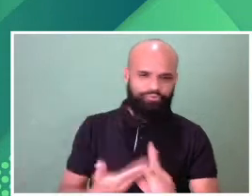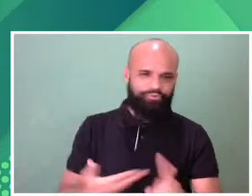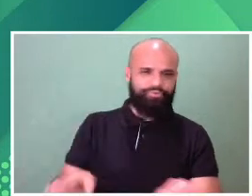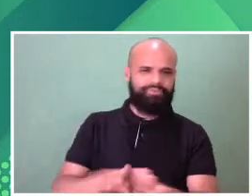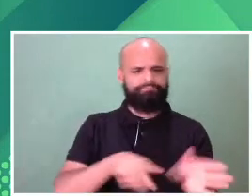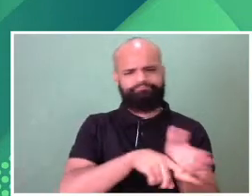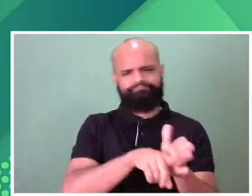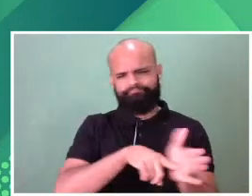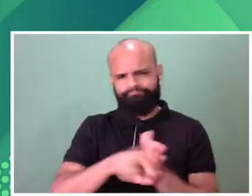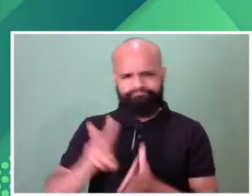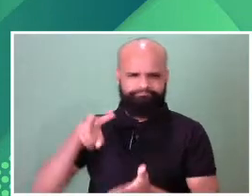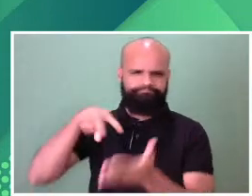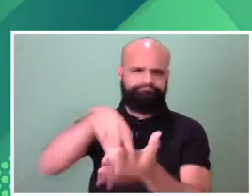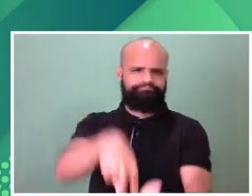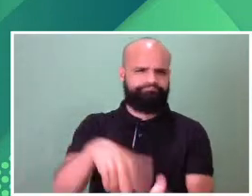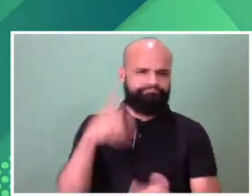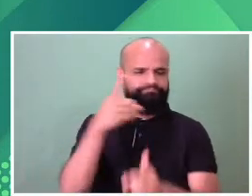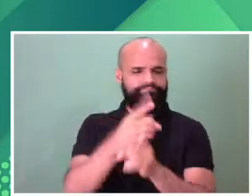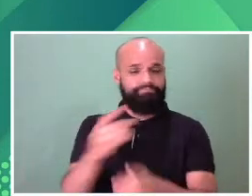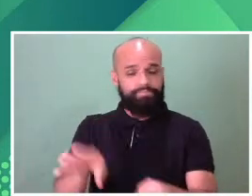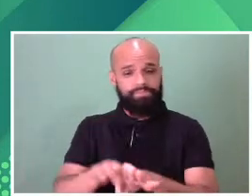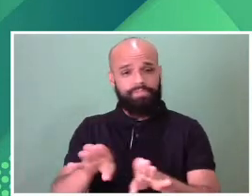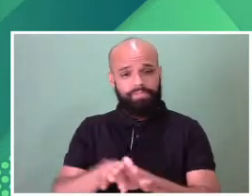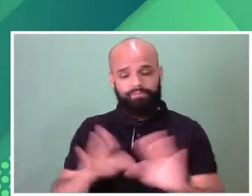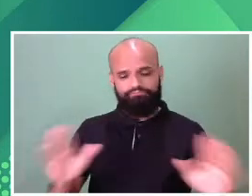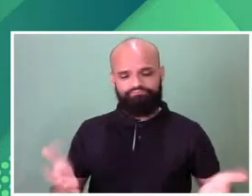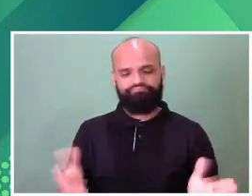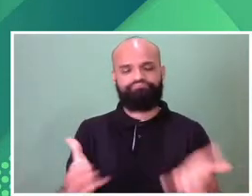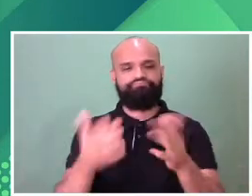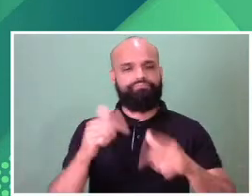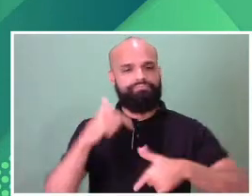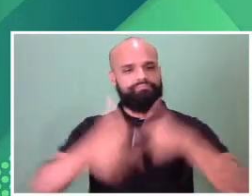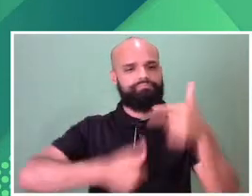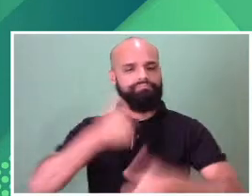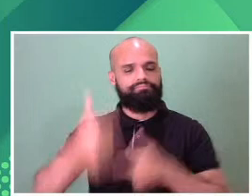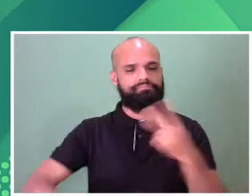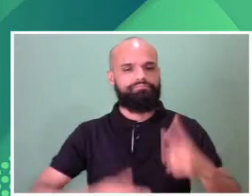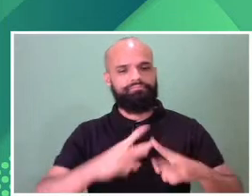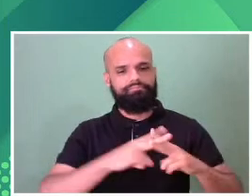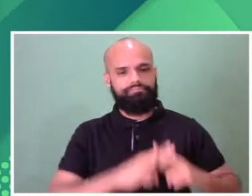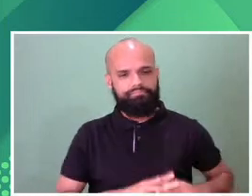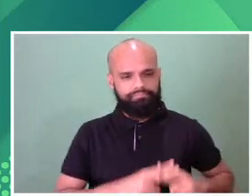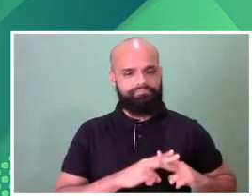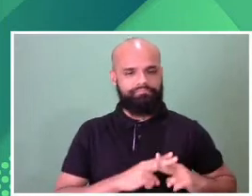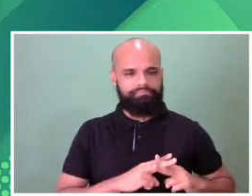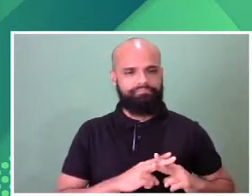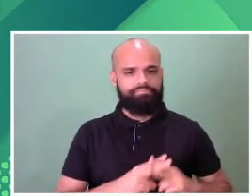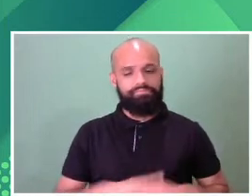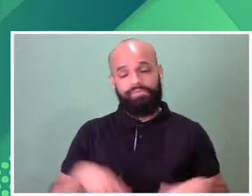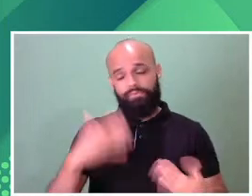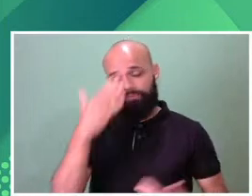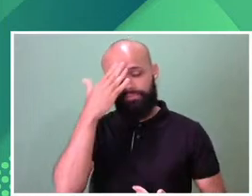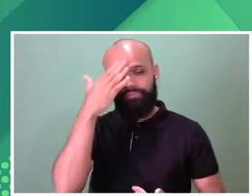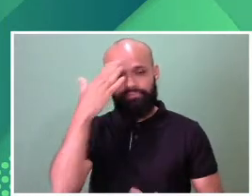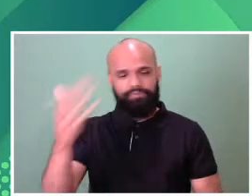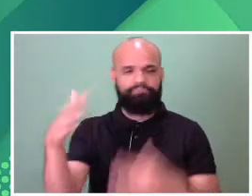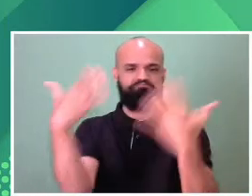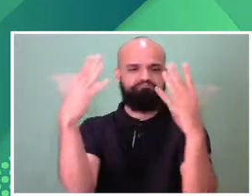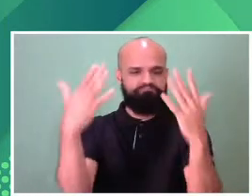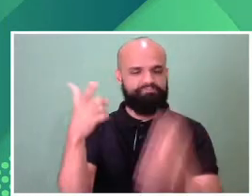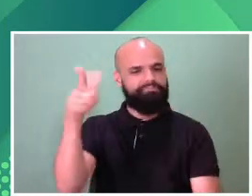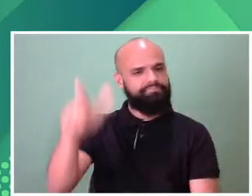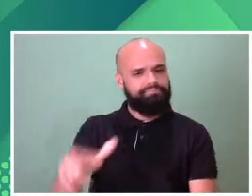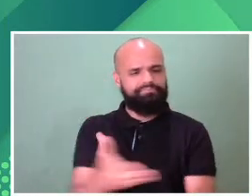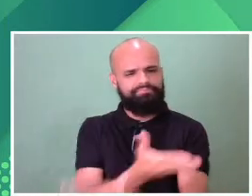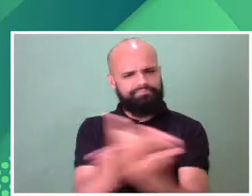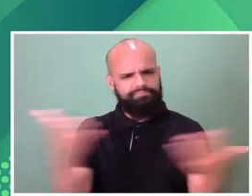atividades, inúmeros encontros que beneficiam o nosso trabalho, fortalecem a nossa instituição. Então, muito obrigada, parabéns mais uma